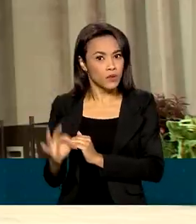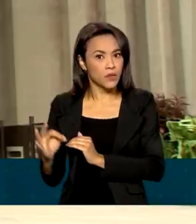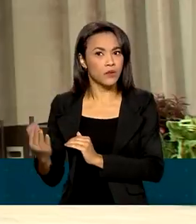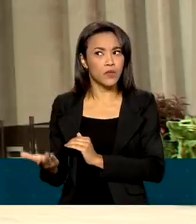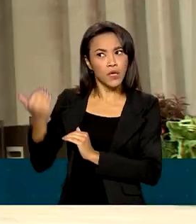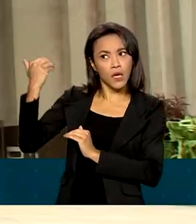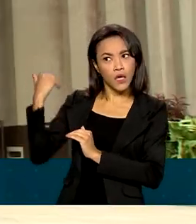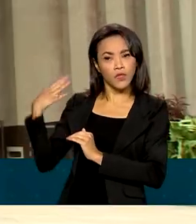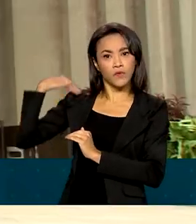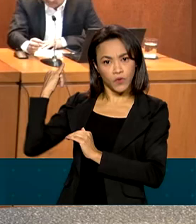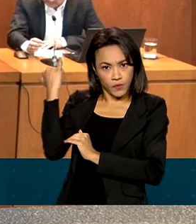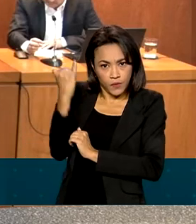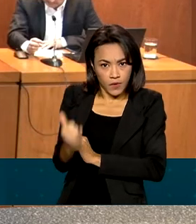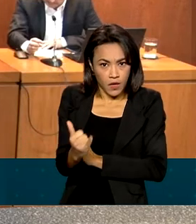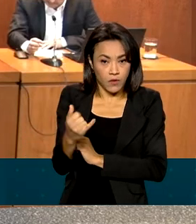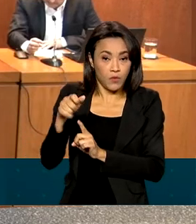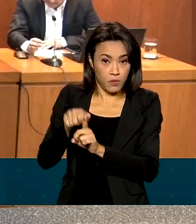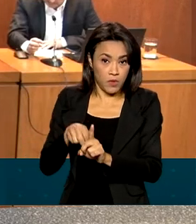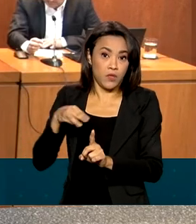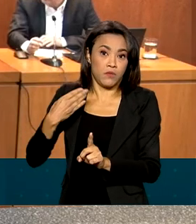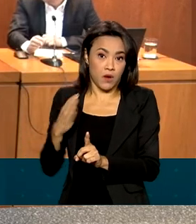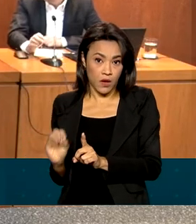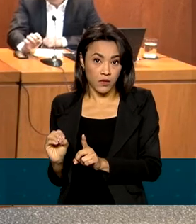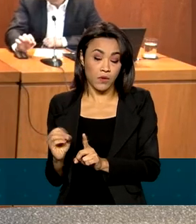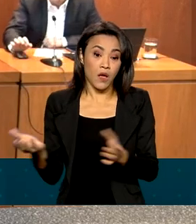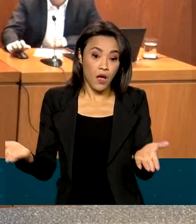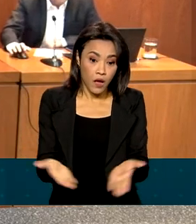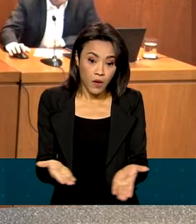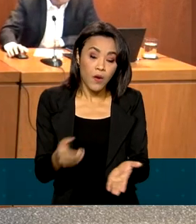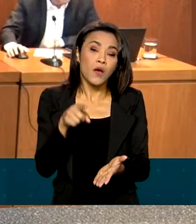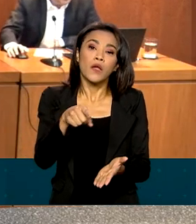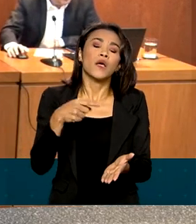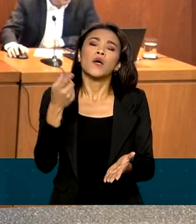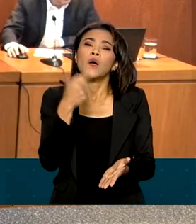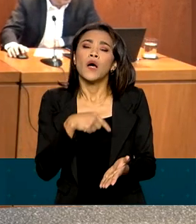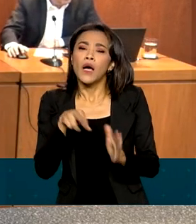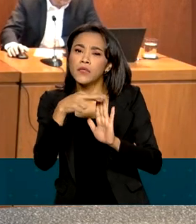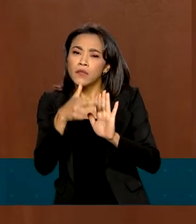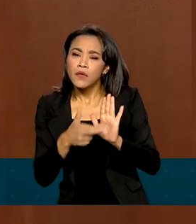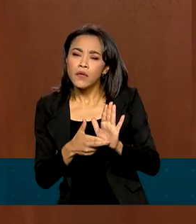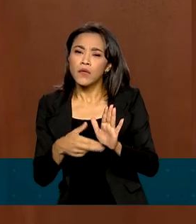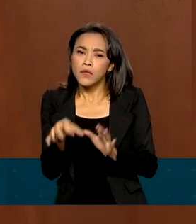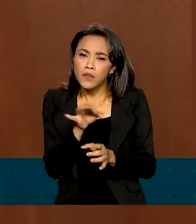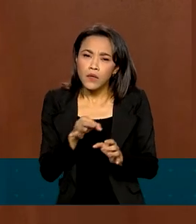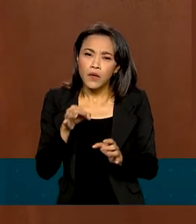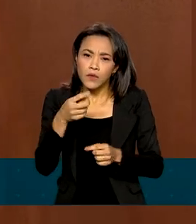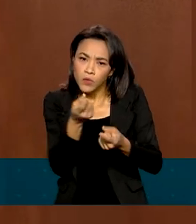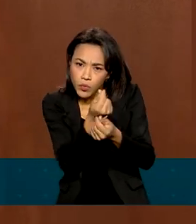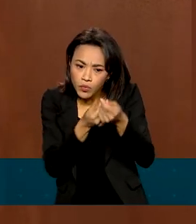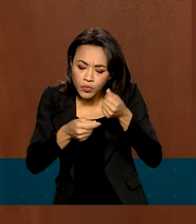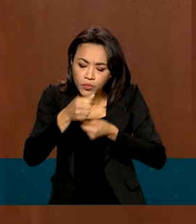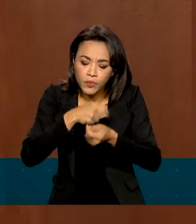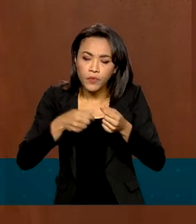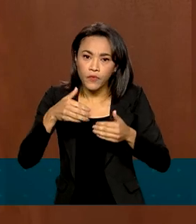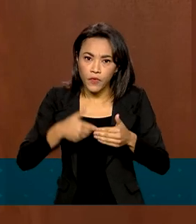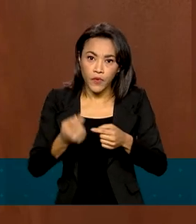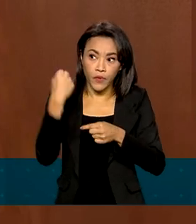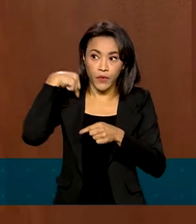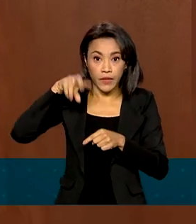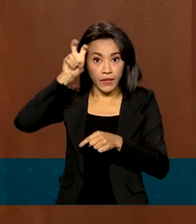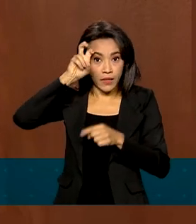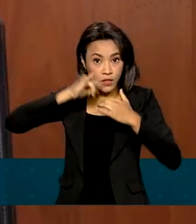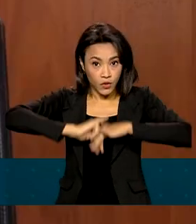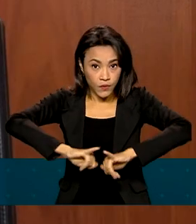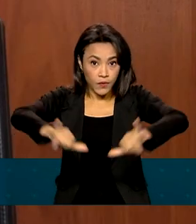divulgada no mês de março os dados sobre a condução da política monetária foram divulgados nesta quinta-feira para os